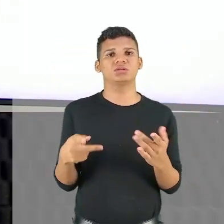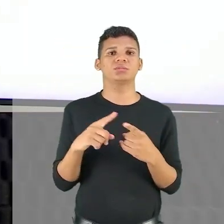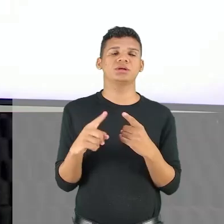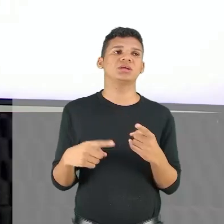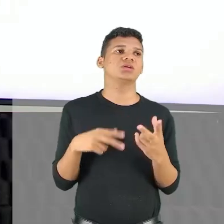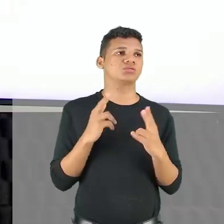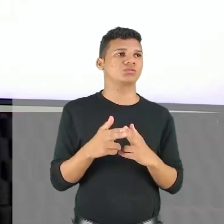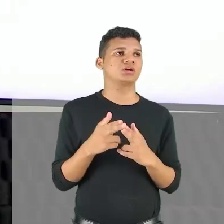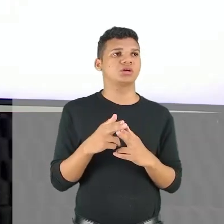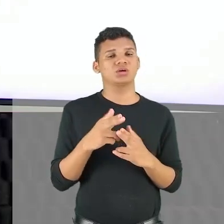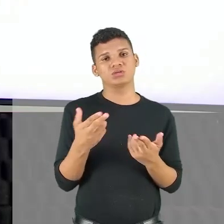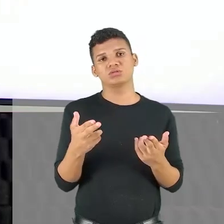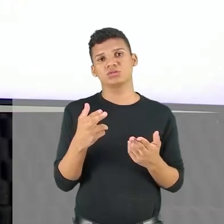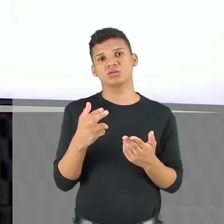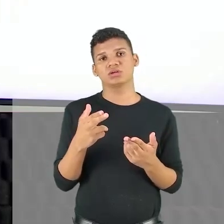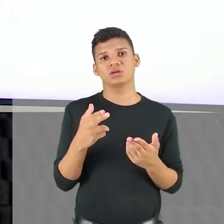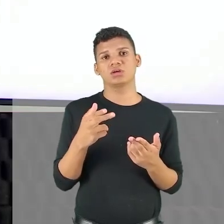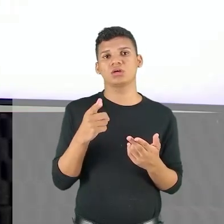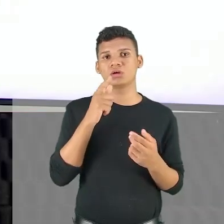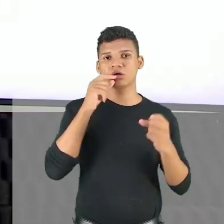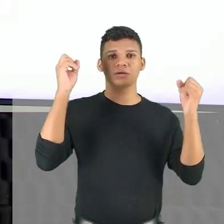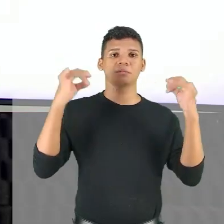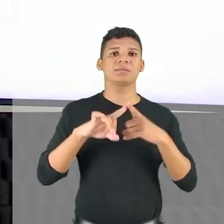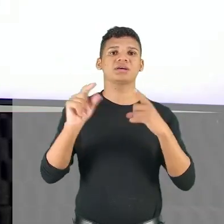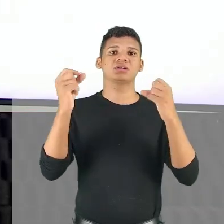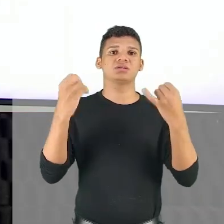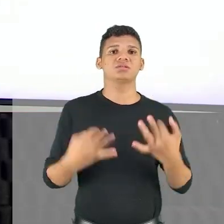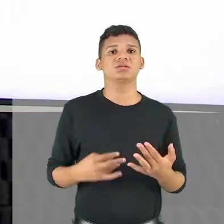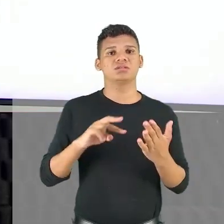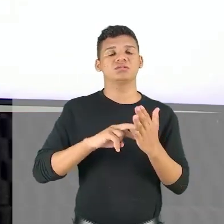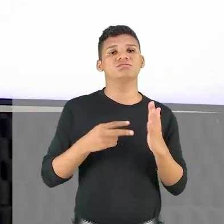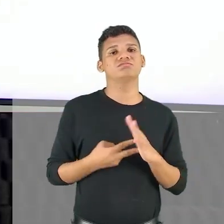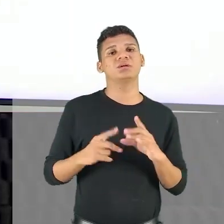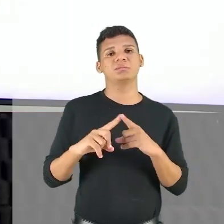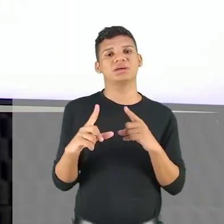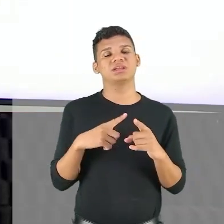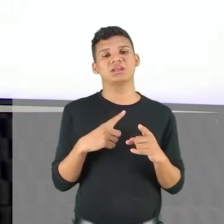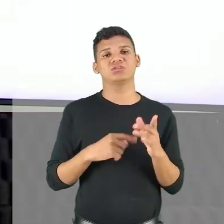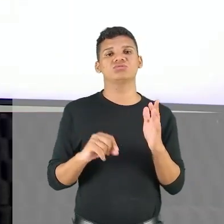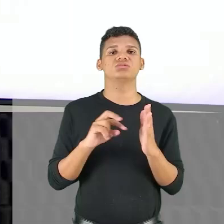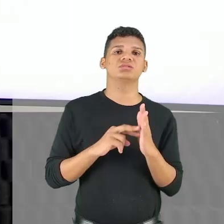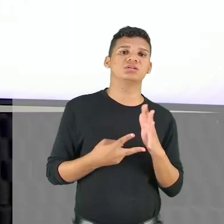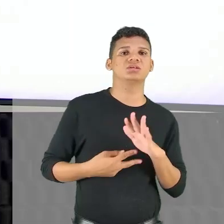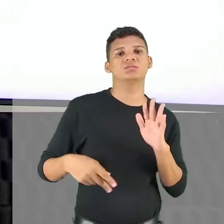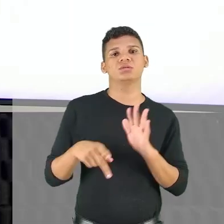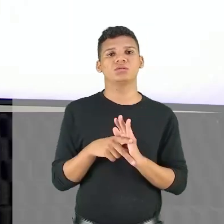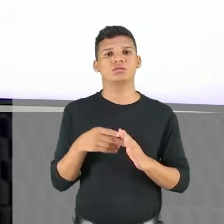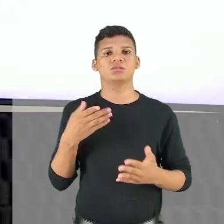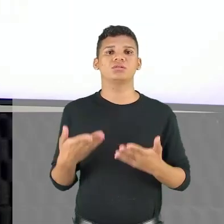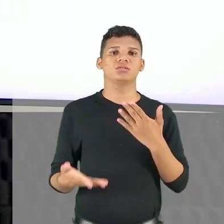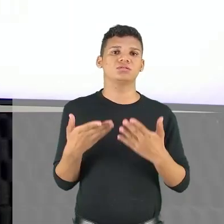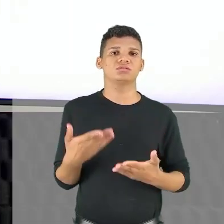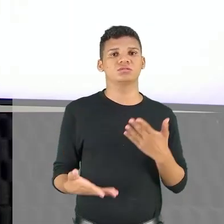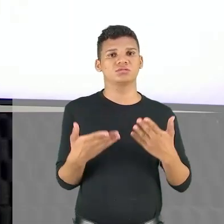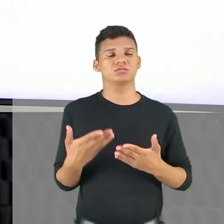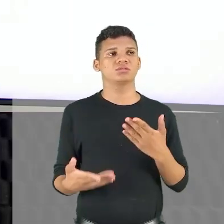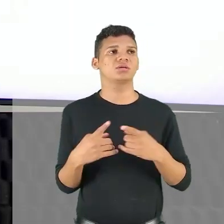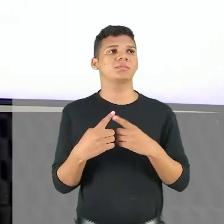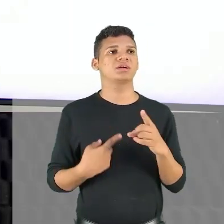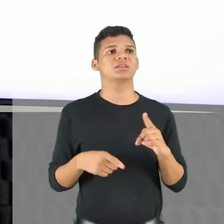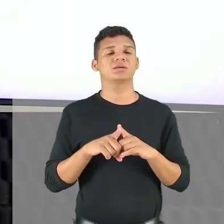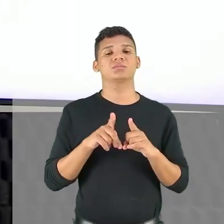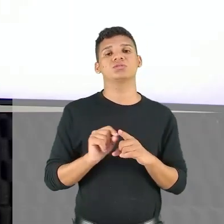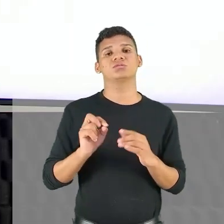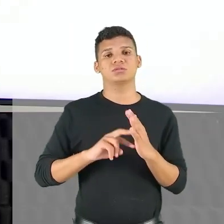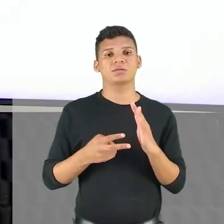termo destacado como, é sobre esse tema ali, ele expressa uma comparação. tanto como ou tan